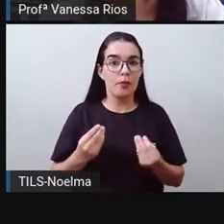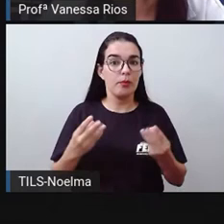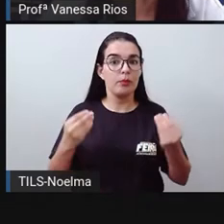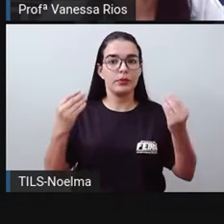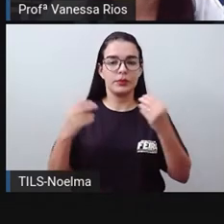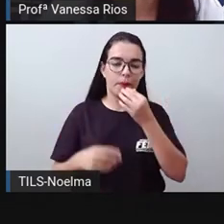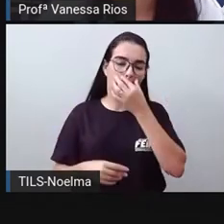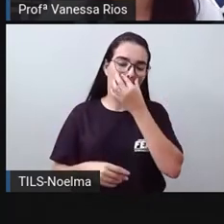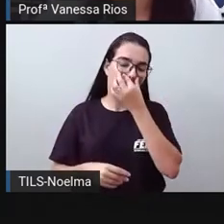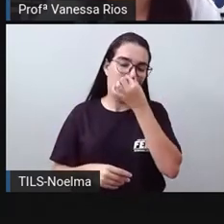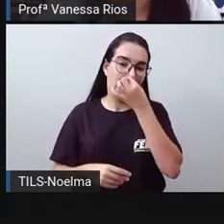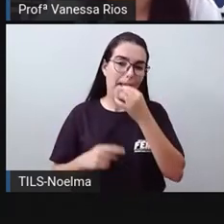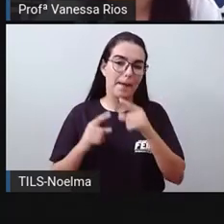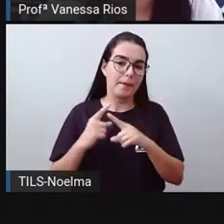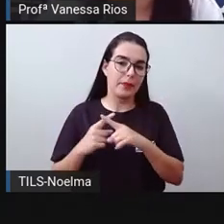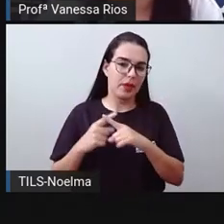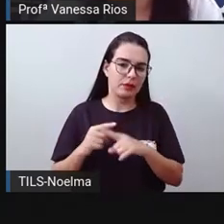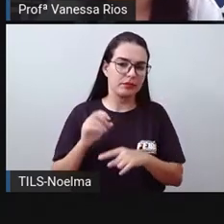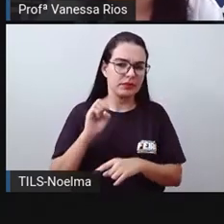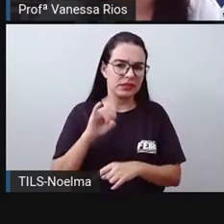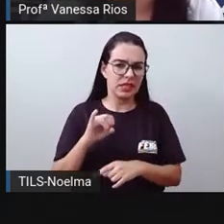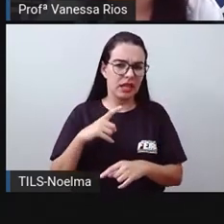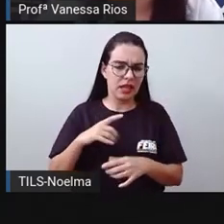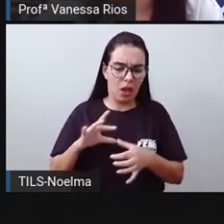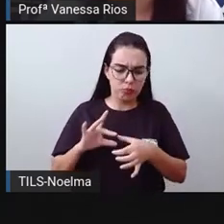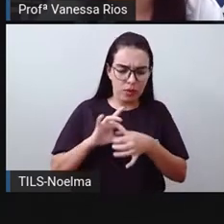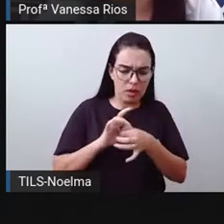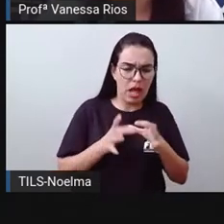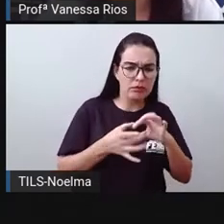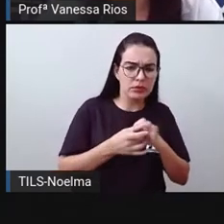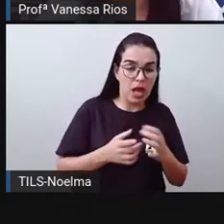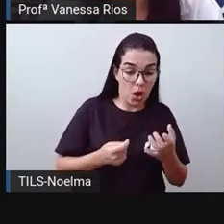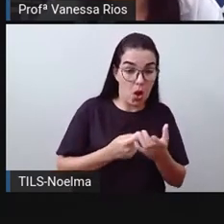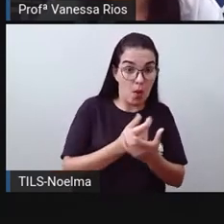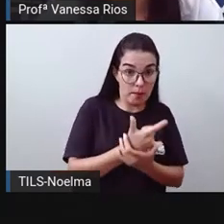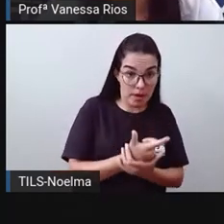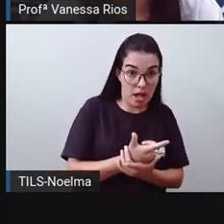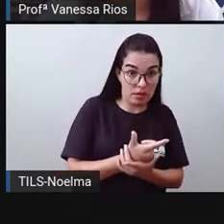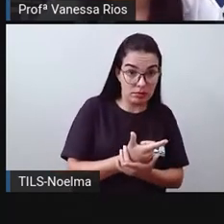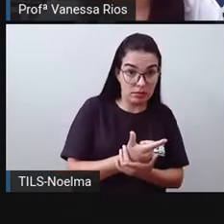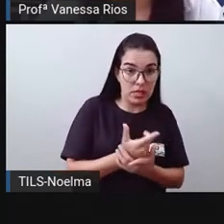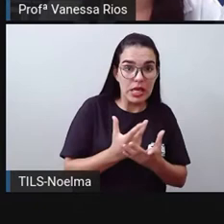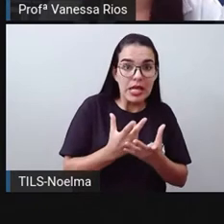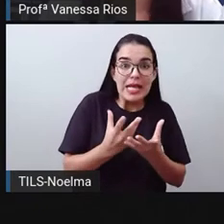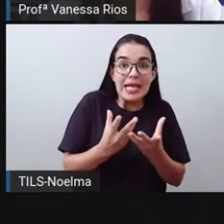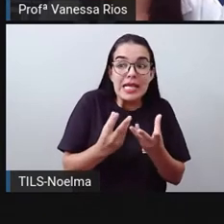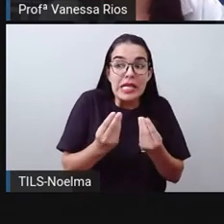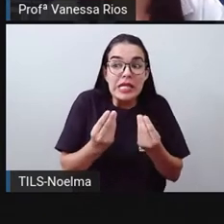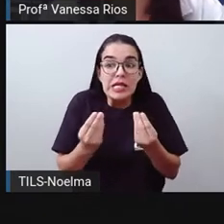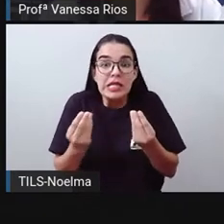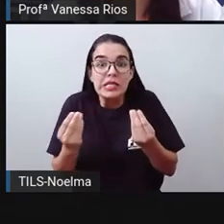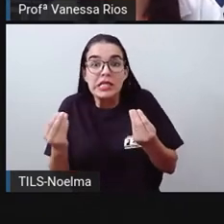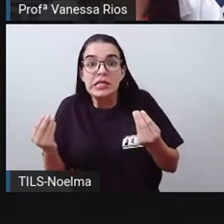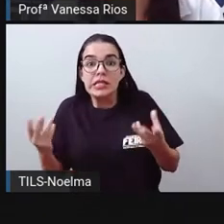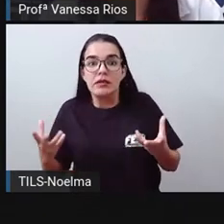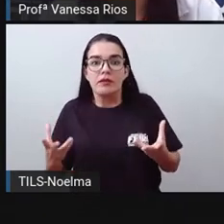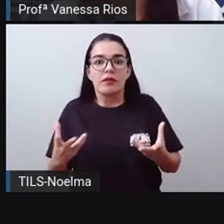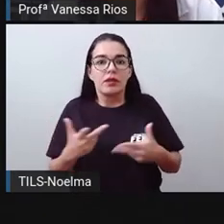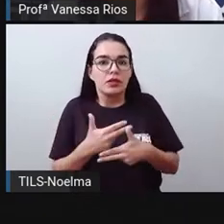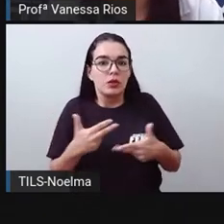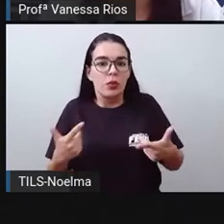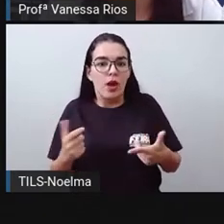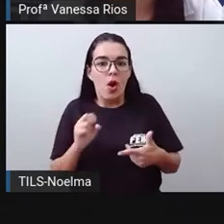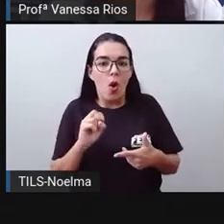exagero, porque o consumismo está relacionado à ação de comprar uma quantidade excessiva